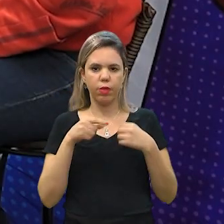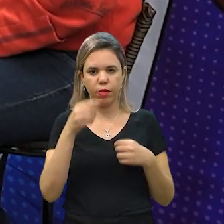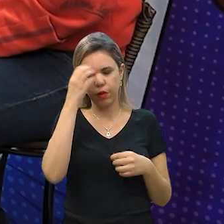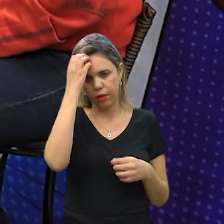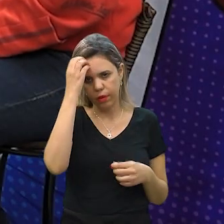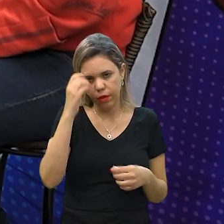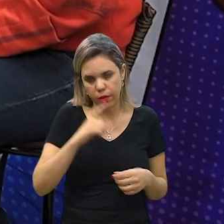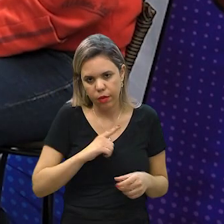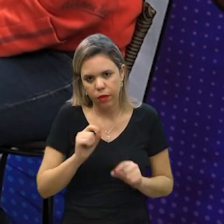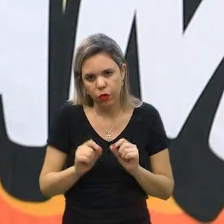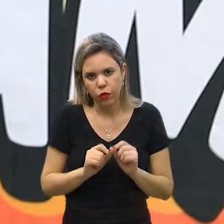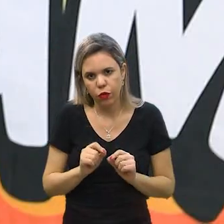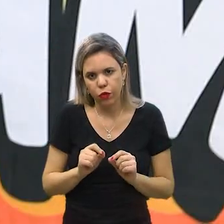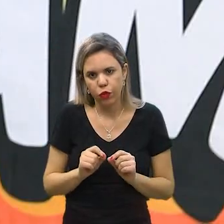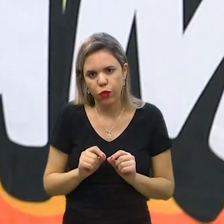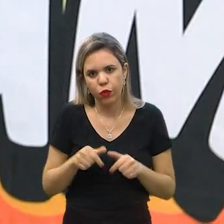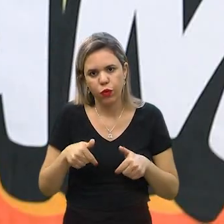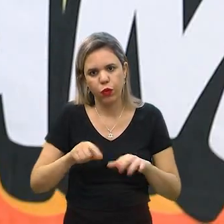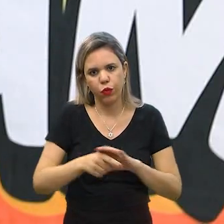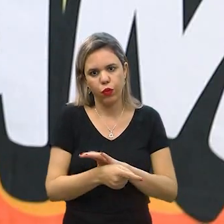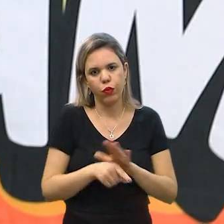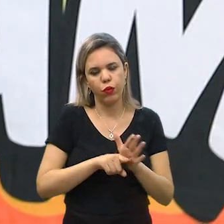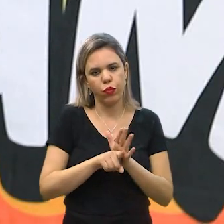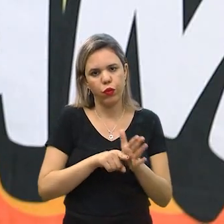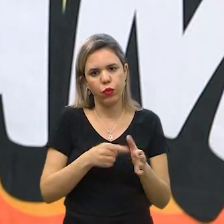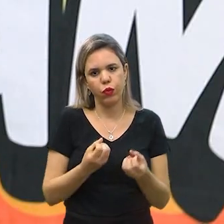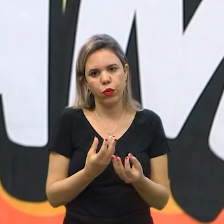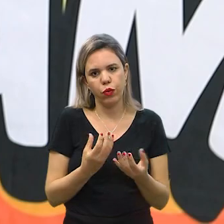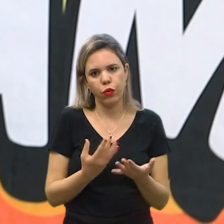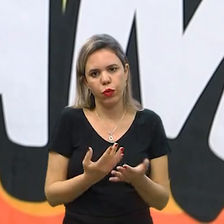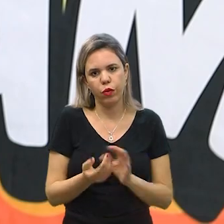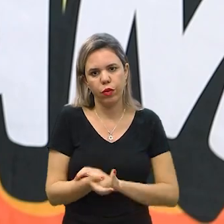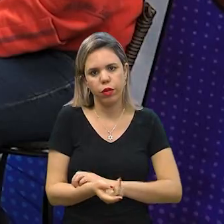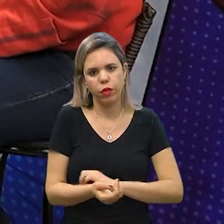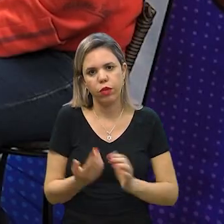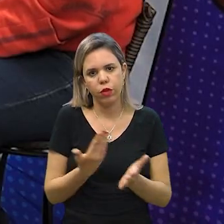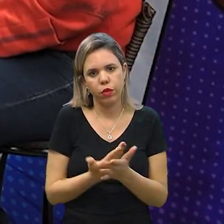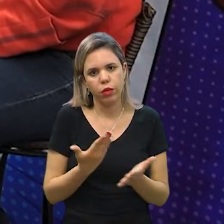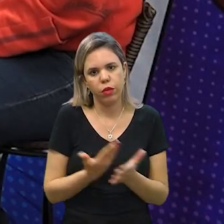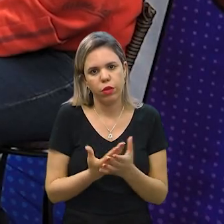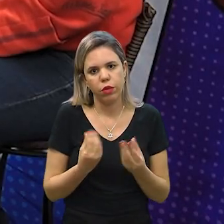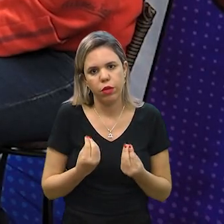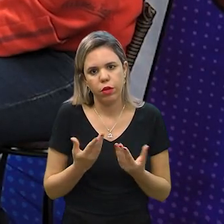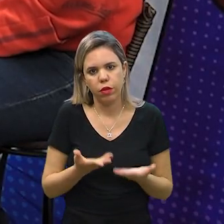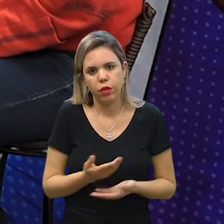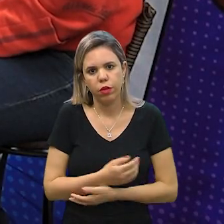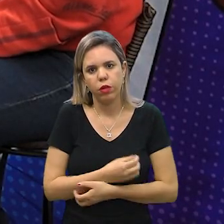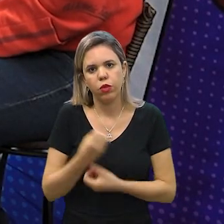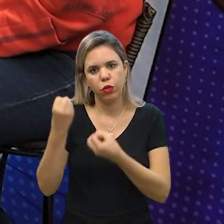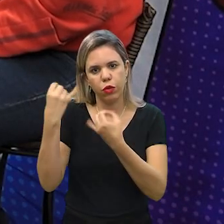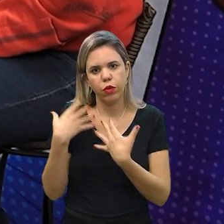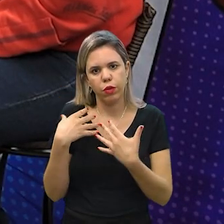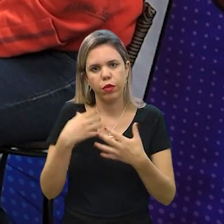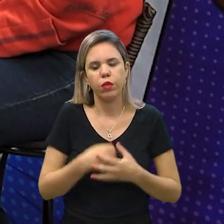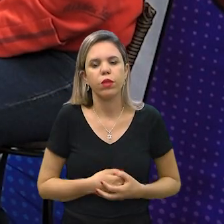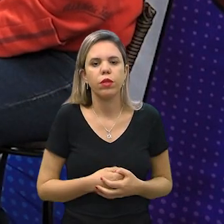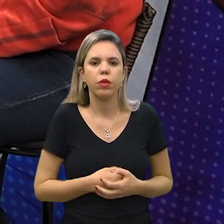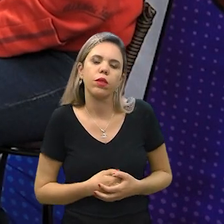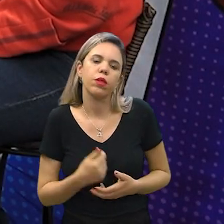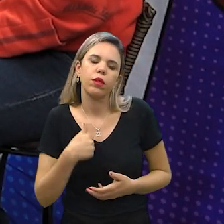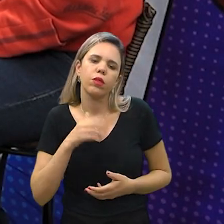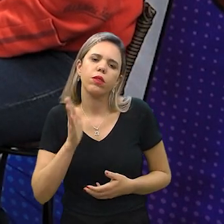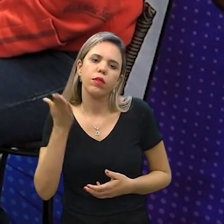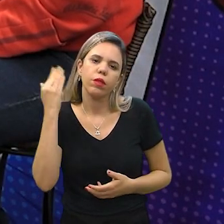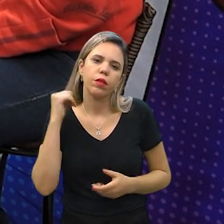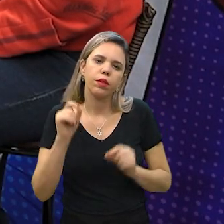Mas você teve que buscar a fundo informações, teve que estudar bastante. Conta pra gente.